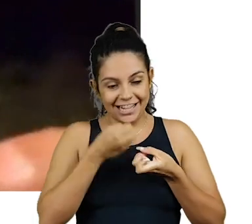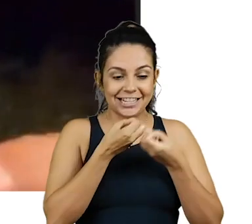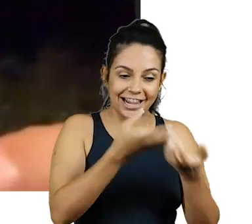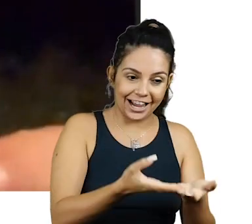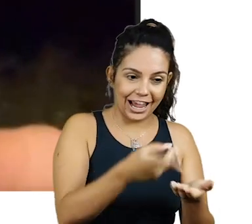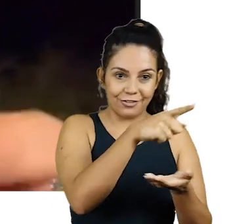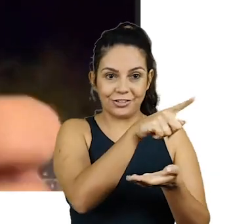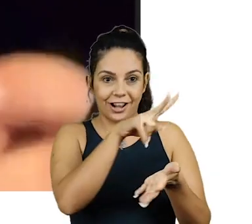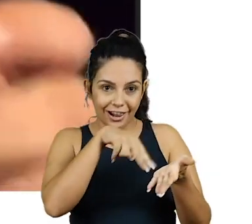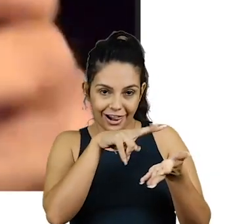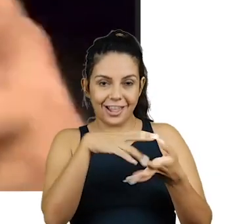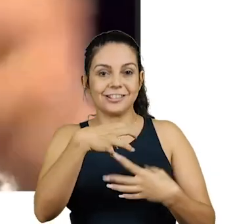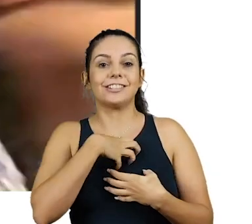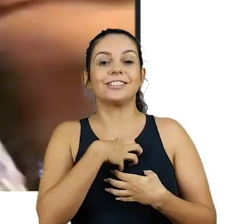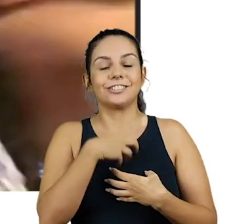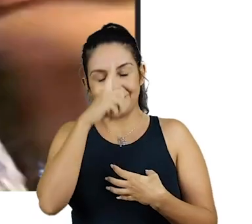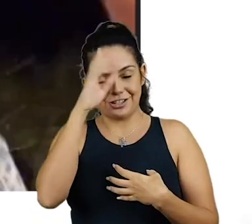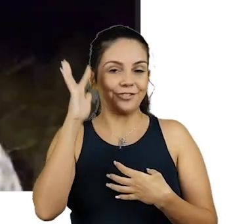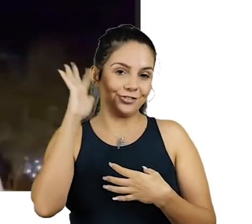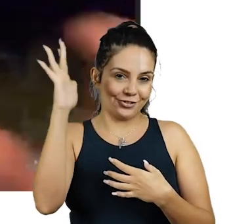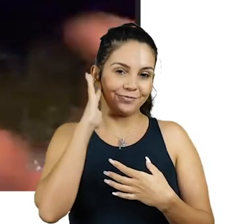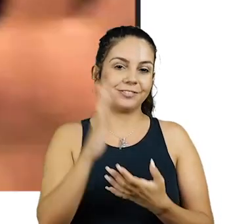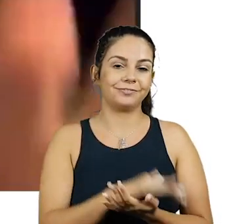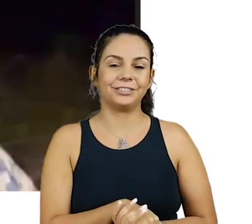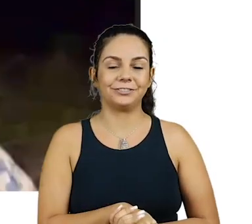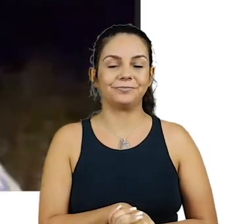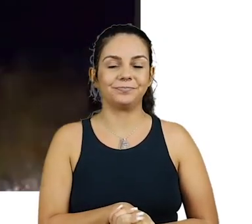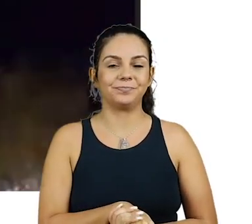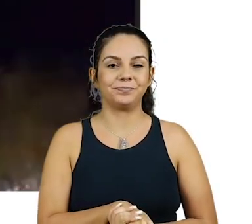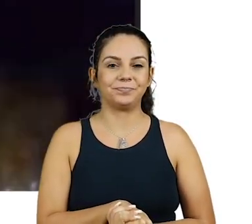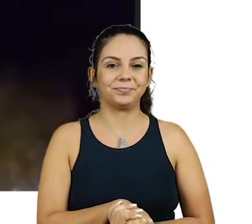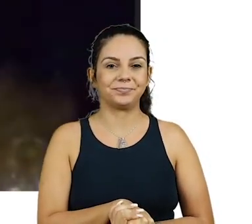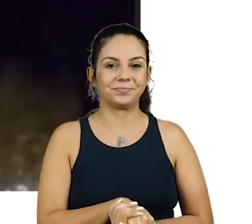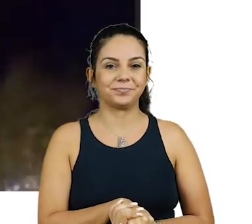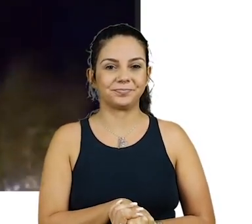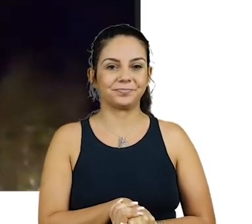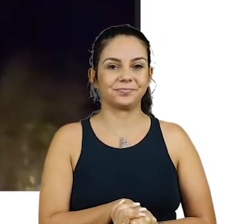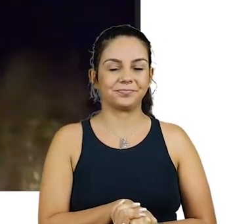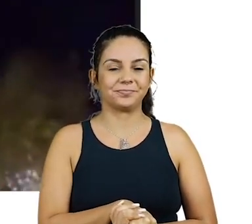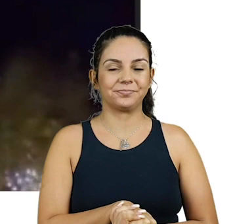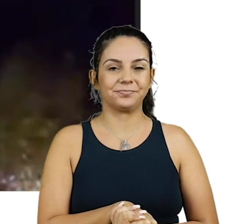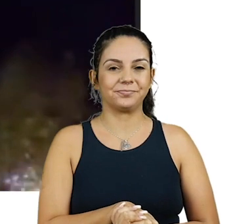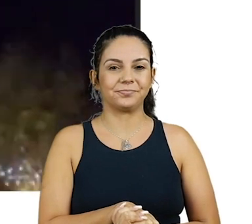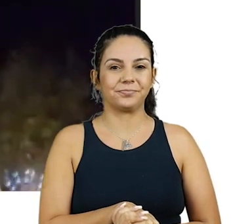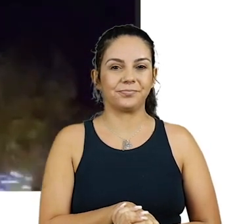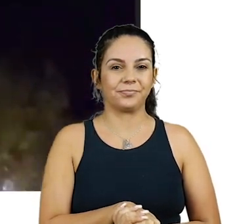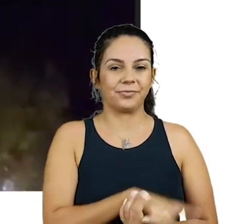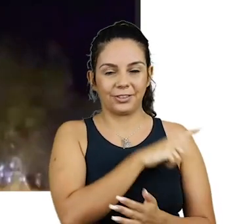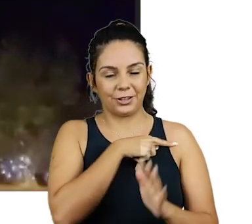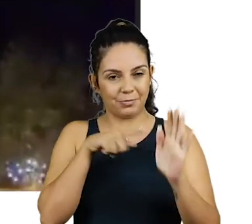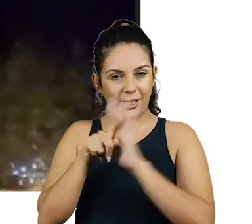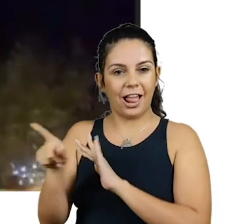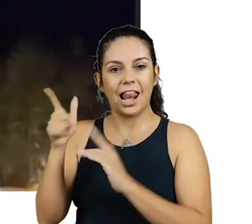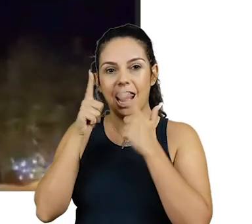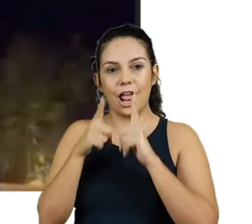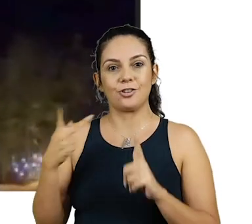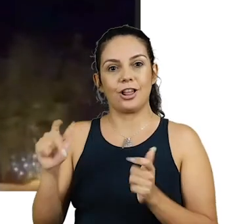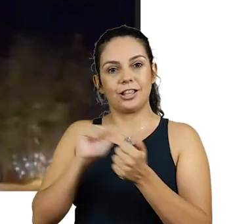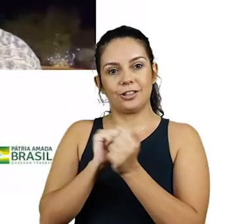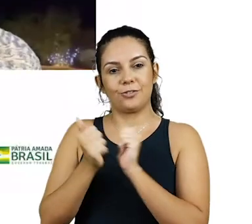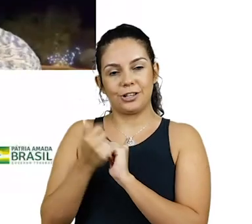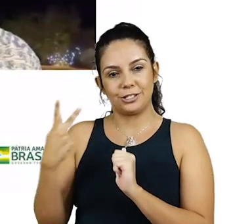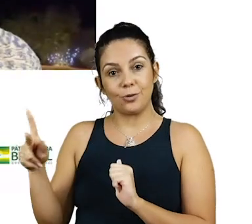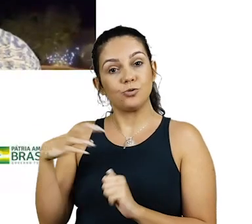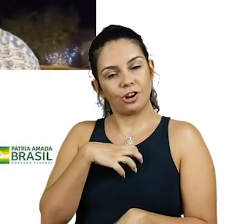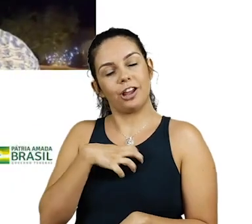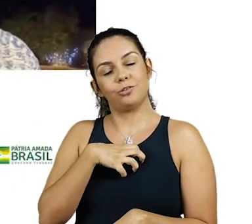entreguei esse argumento. Agora a tarefa é totalmente sua. Né? E é uma linguagem bem adequada ao seu estilo,